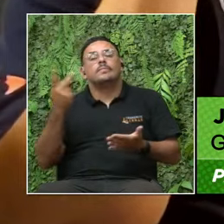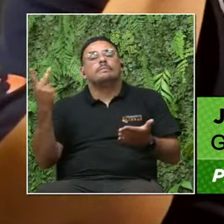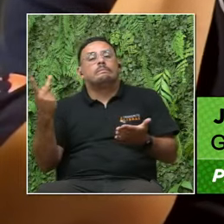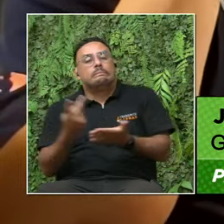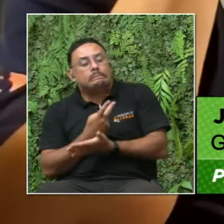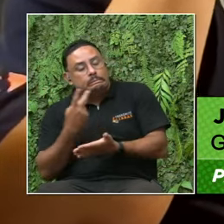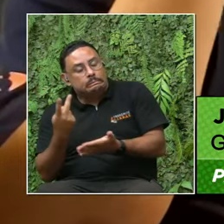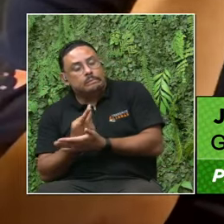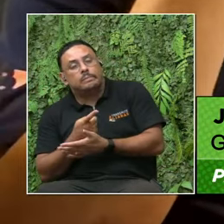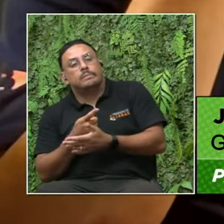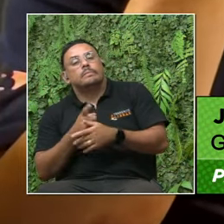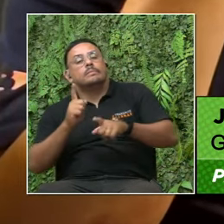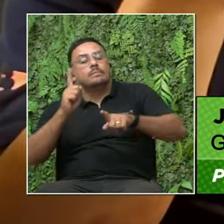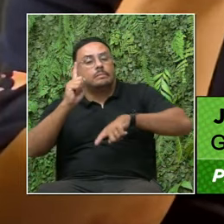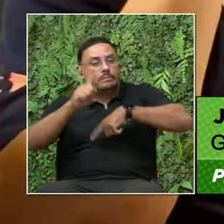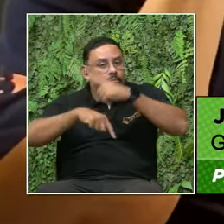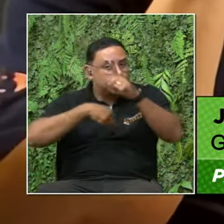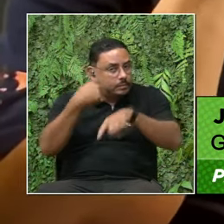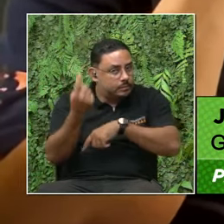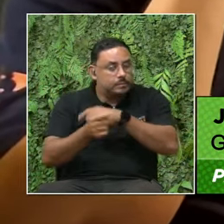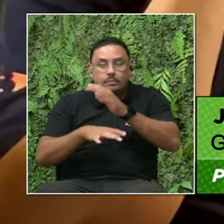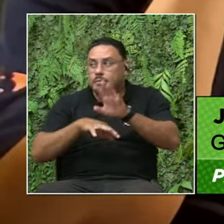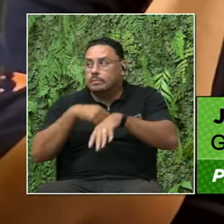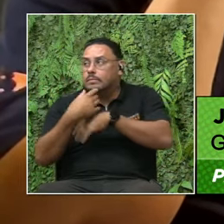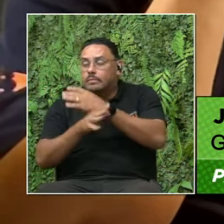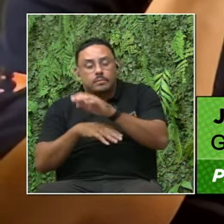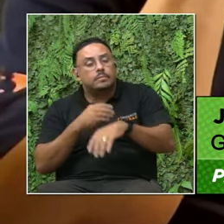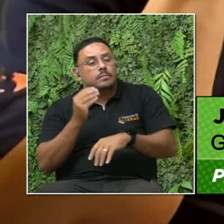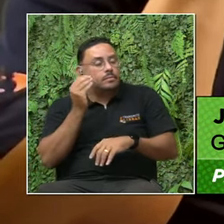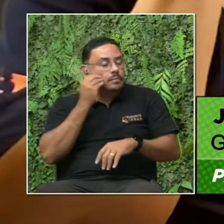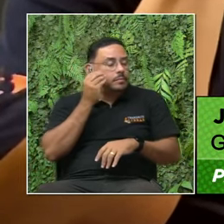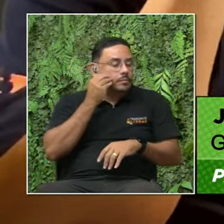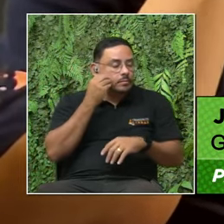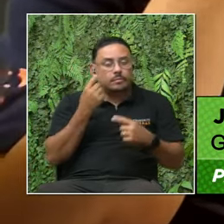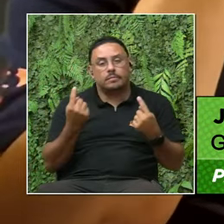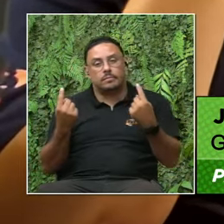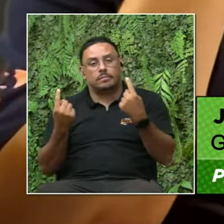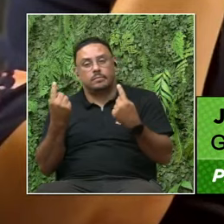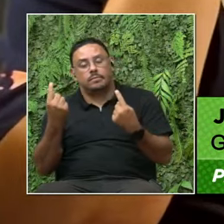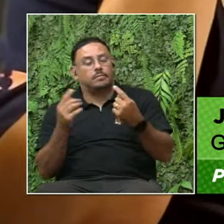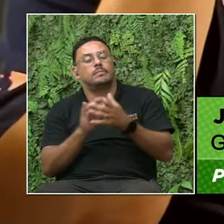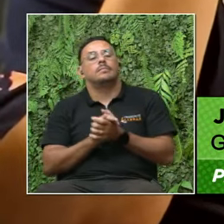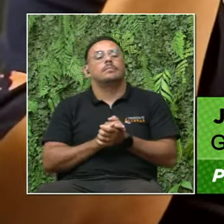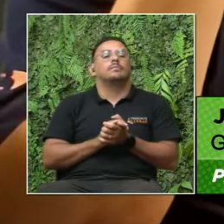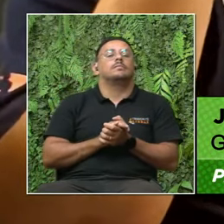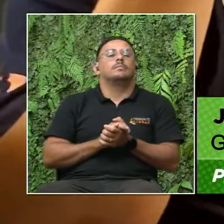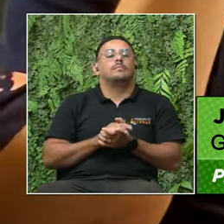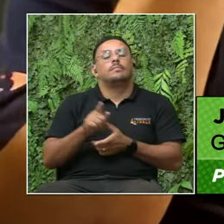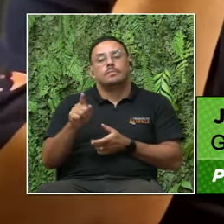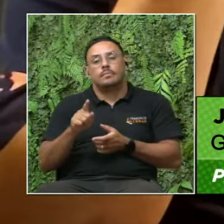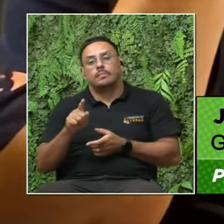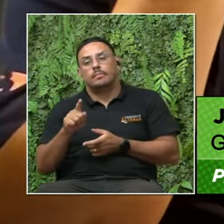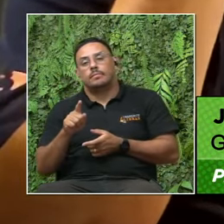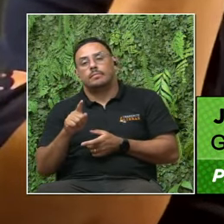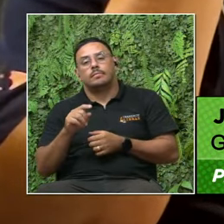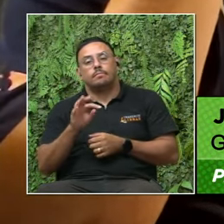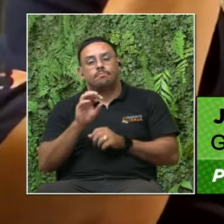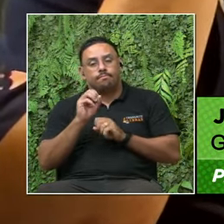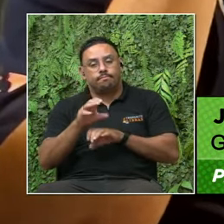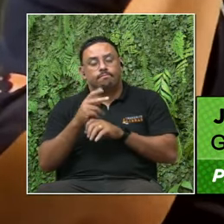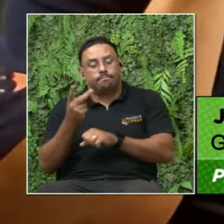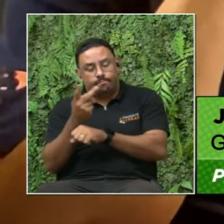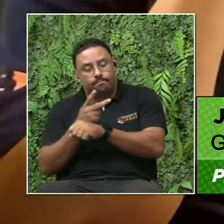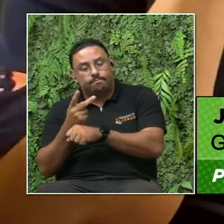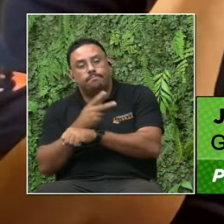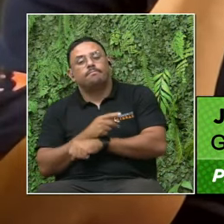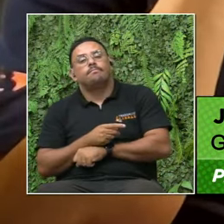depois se bagunçou para tentar o empate né que talvez fosse o que o larcamon buscasse